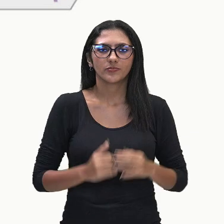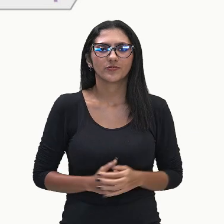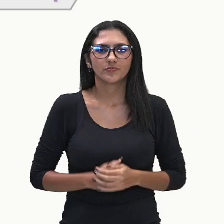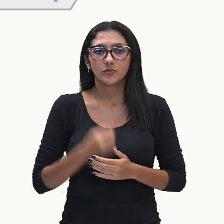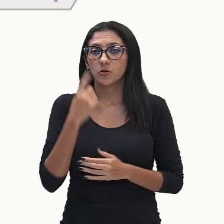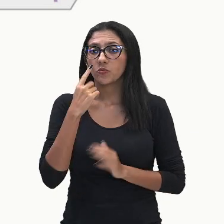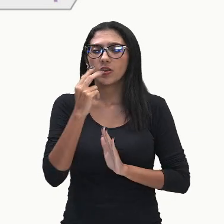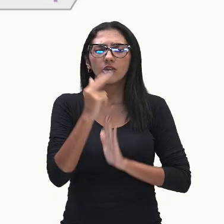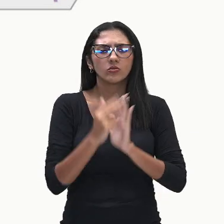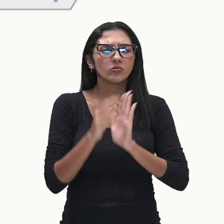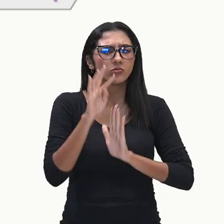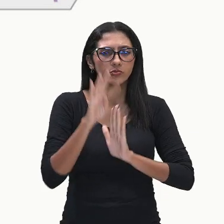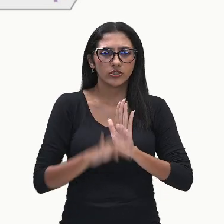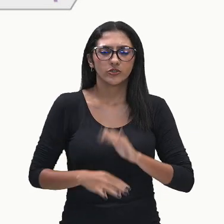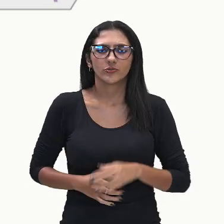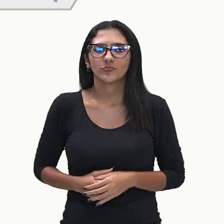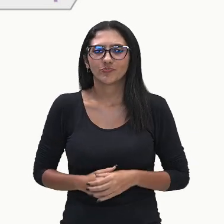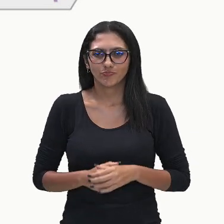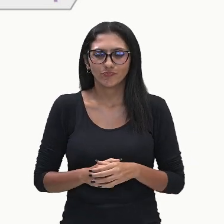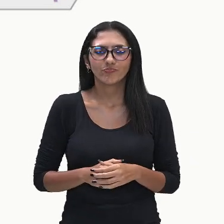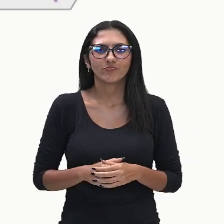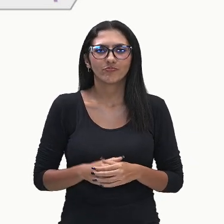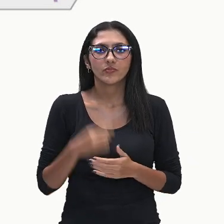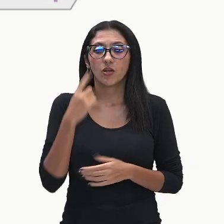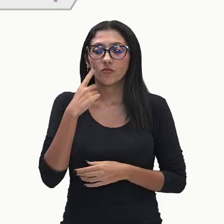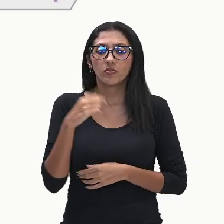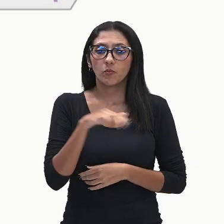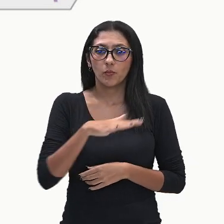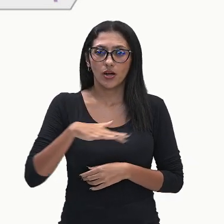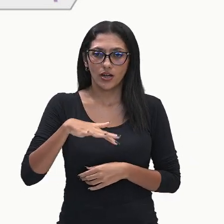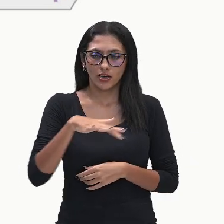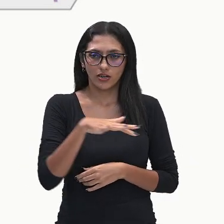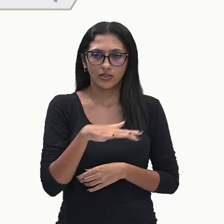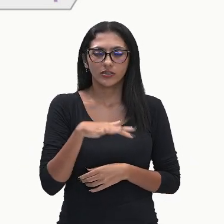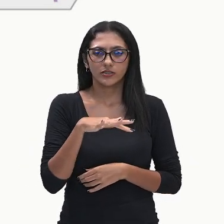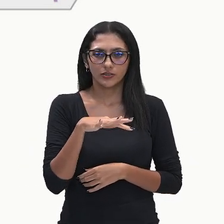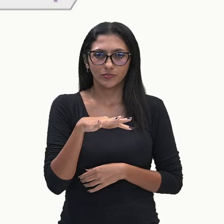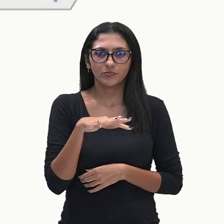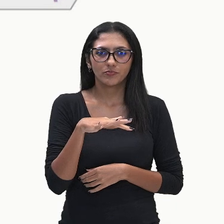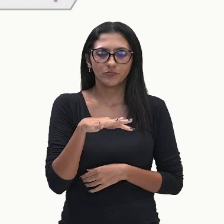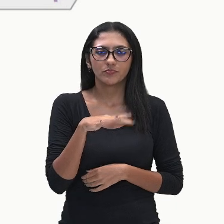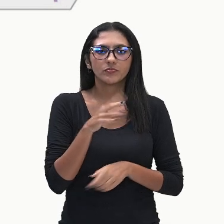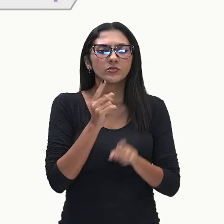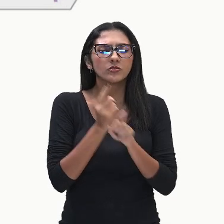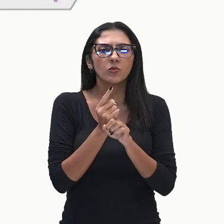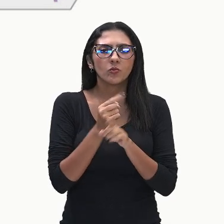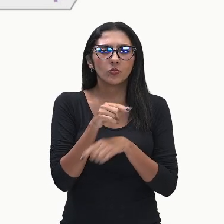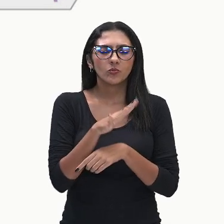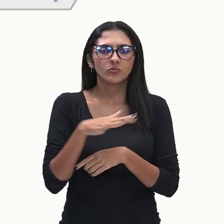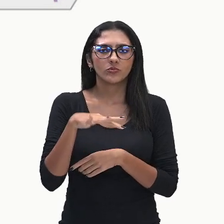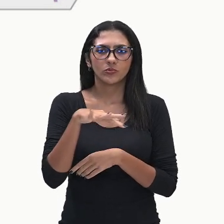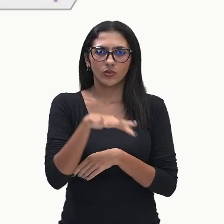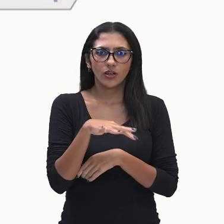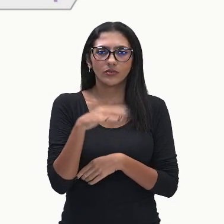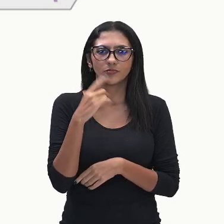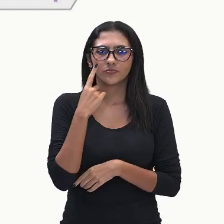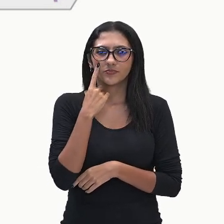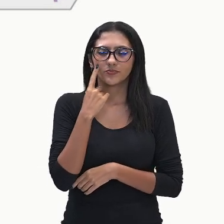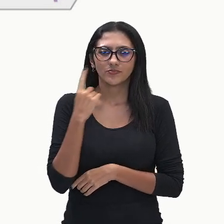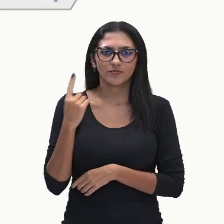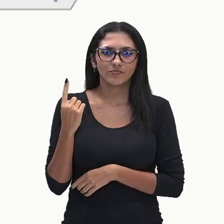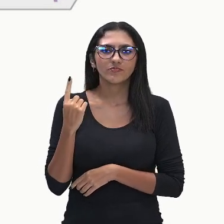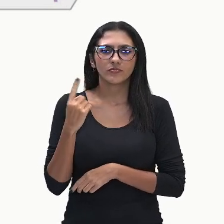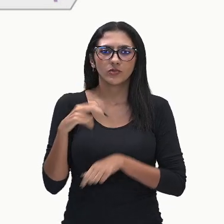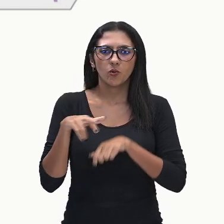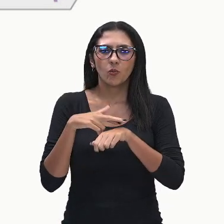texto. Dado um círculo de centro O, então vejamos, nós temos aqui então um centro da figura,